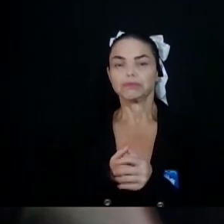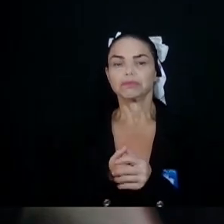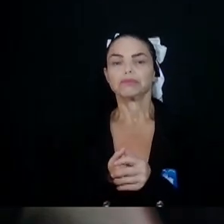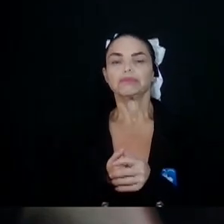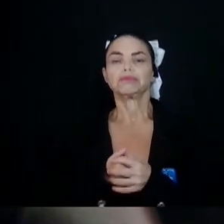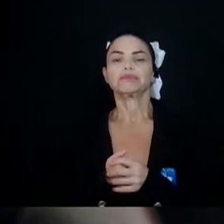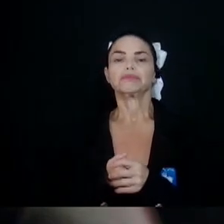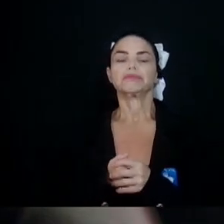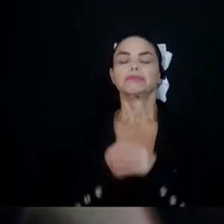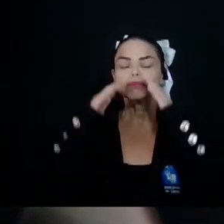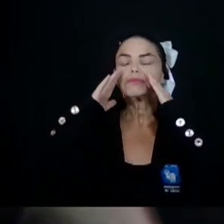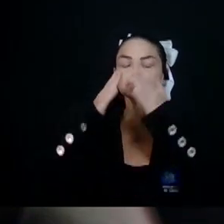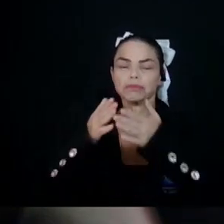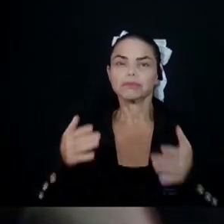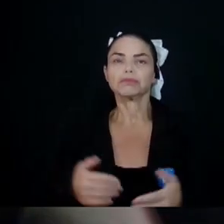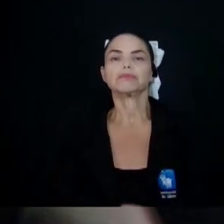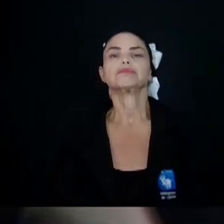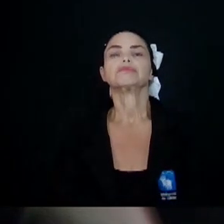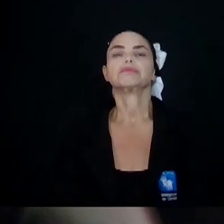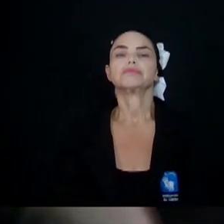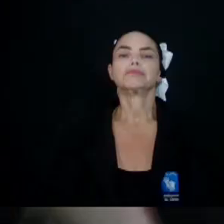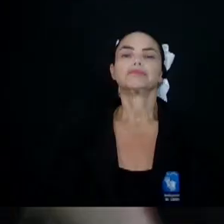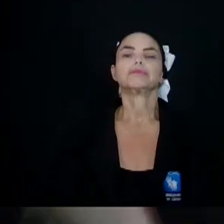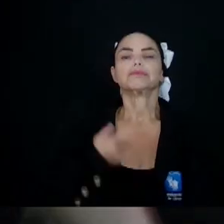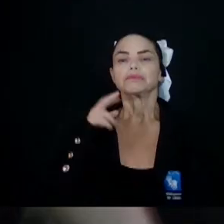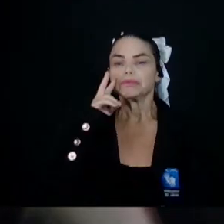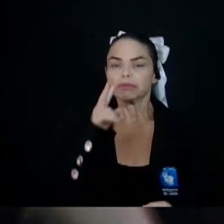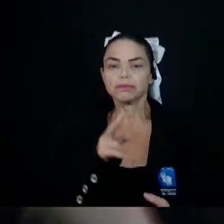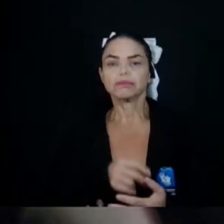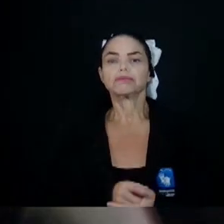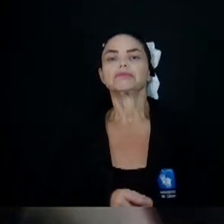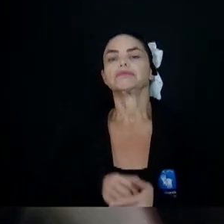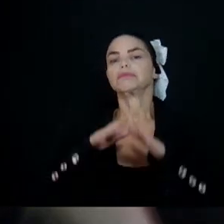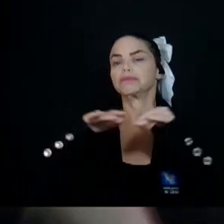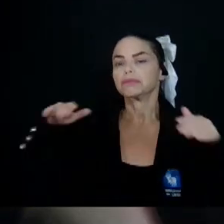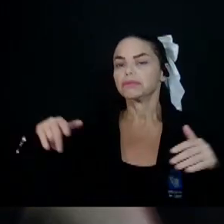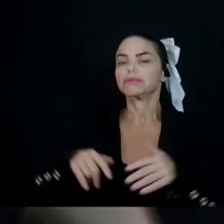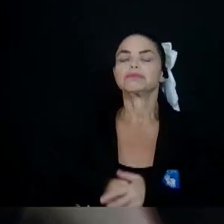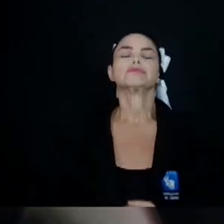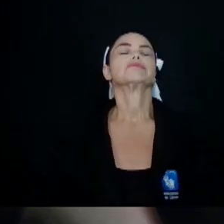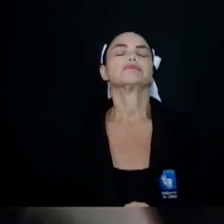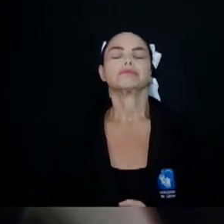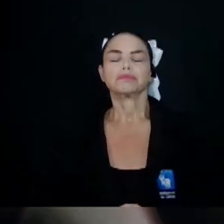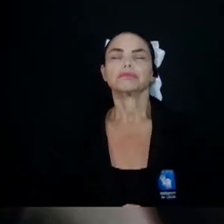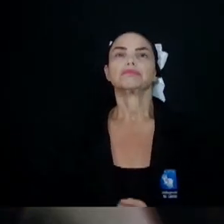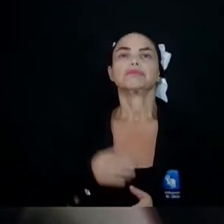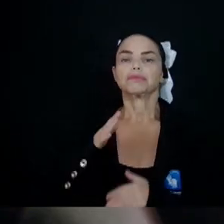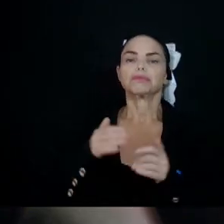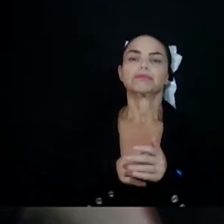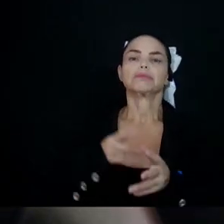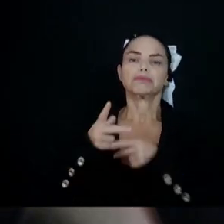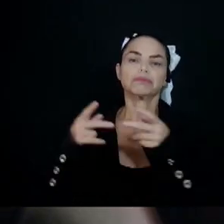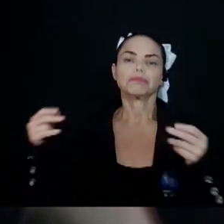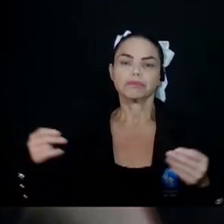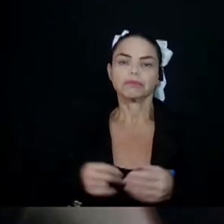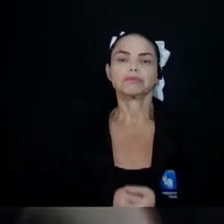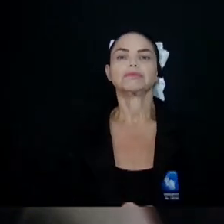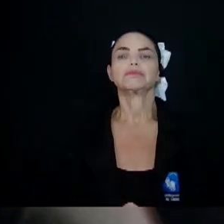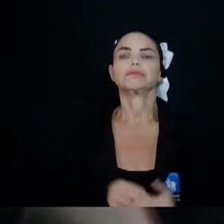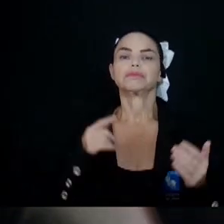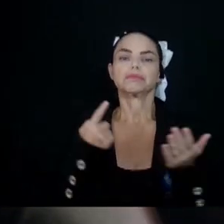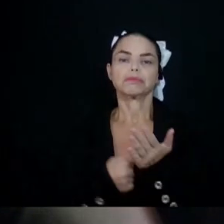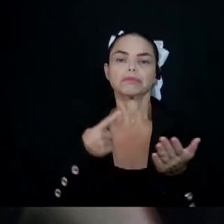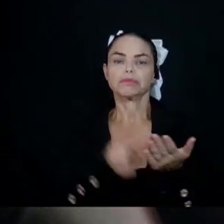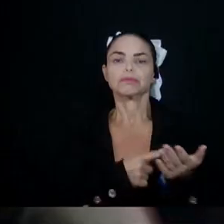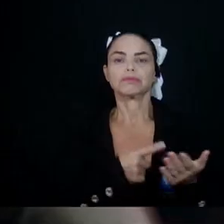focal assim na questão que hoje a gente vê nas crianças, nos adolescentes, que é tudo uma recompensa, que é tudo um combinado, né? A gente